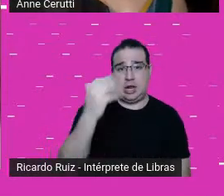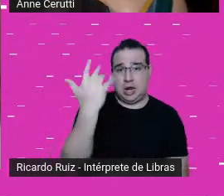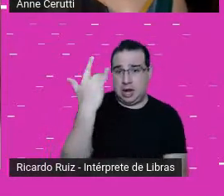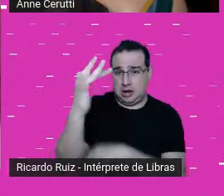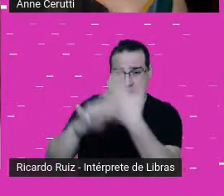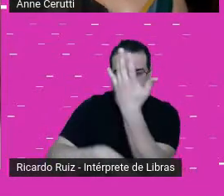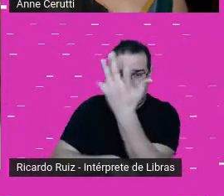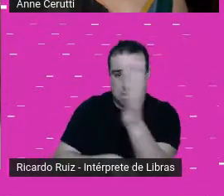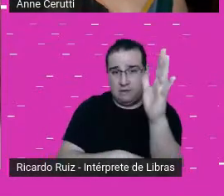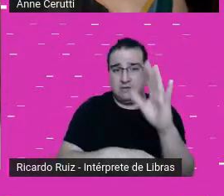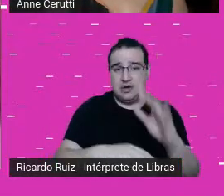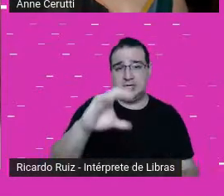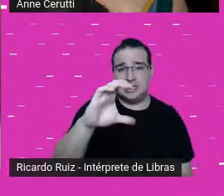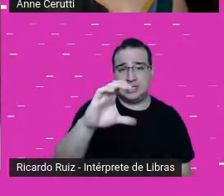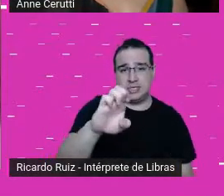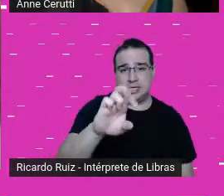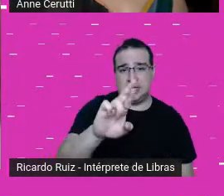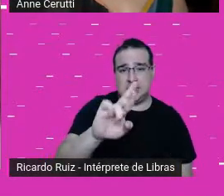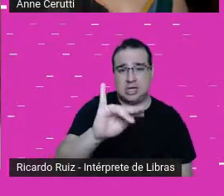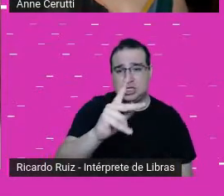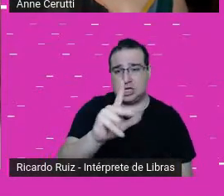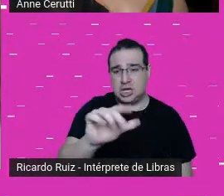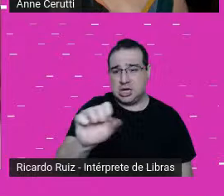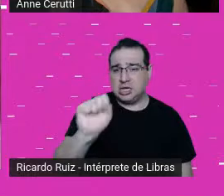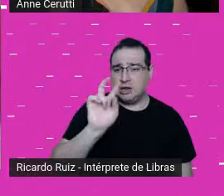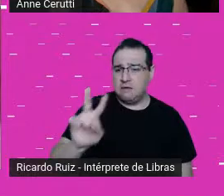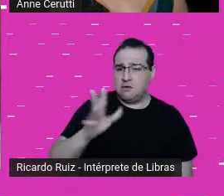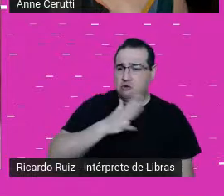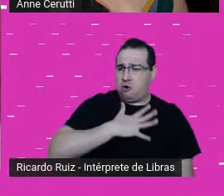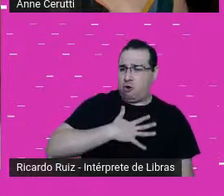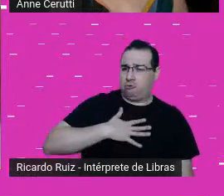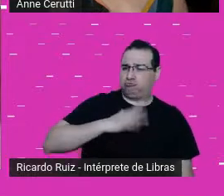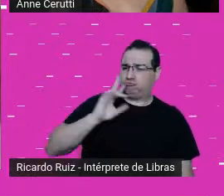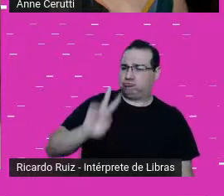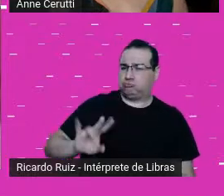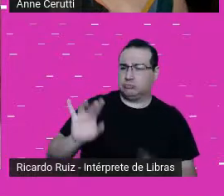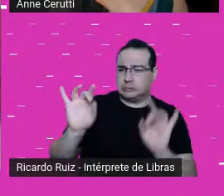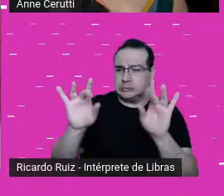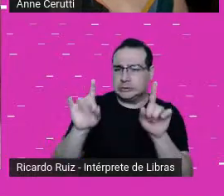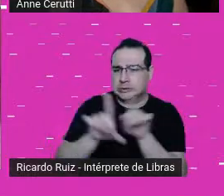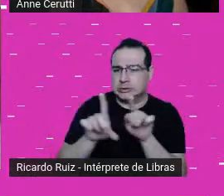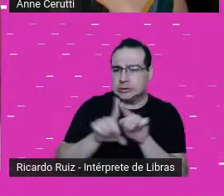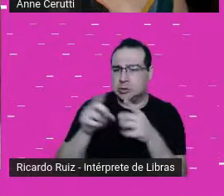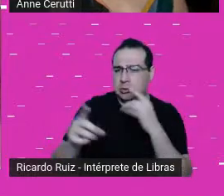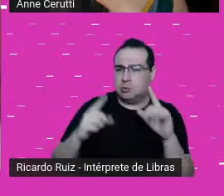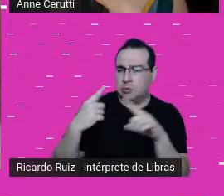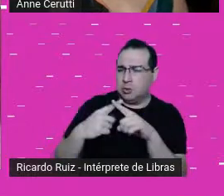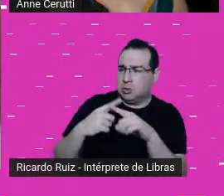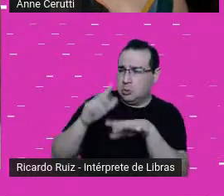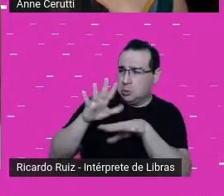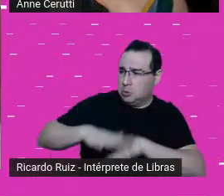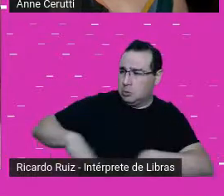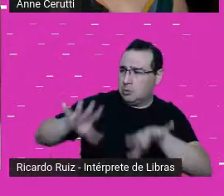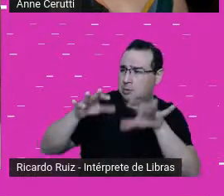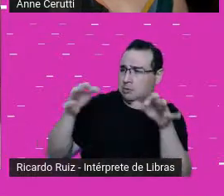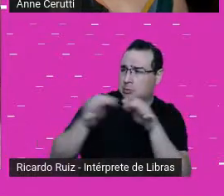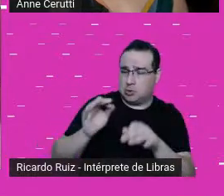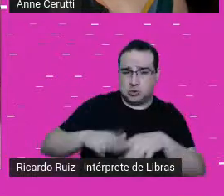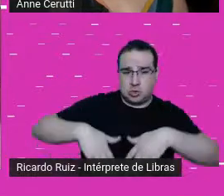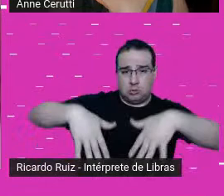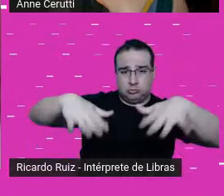época. E ele ficou muito encantado com essa montagem, porque o cenário eram só